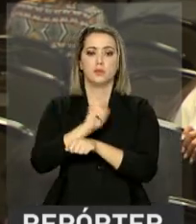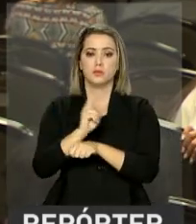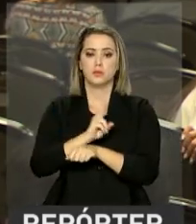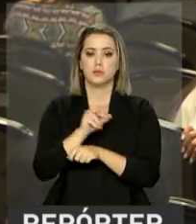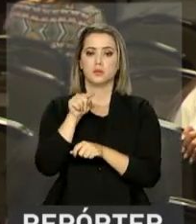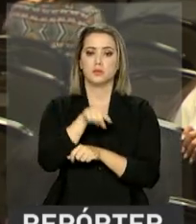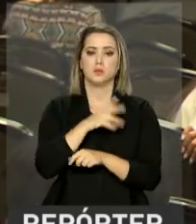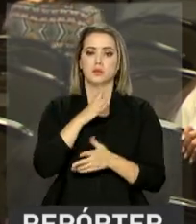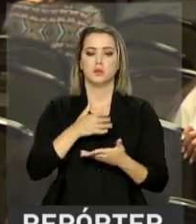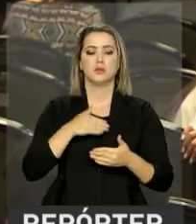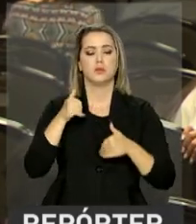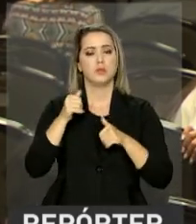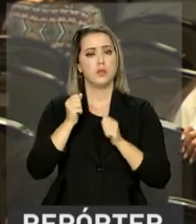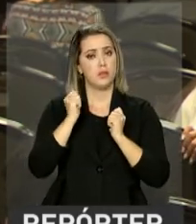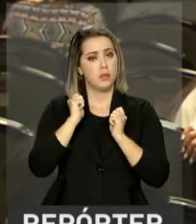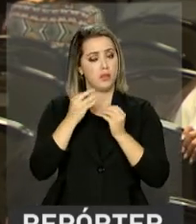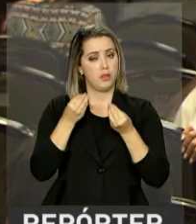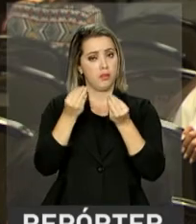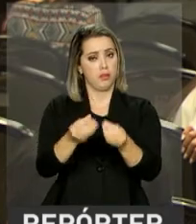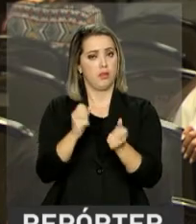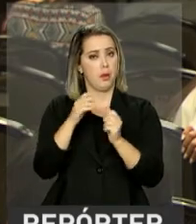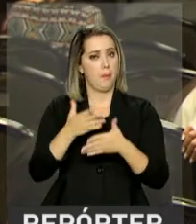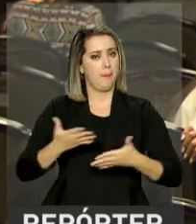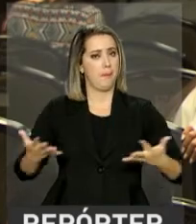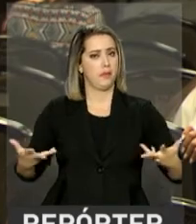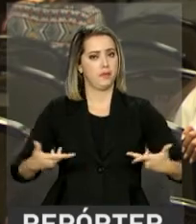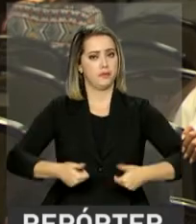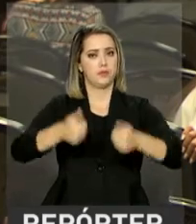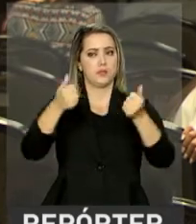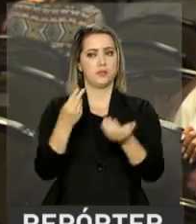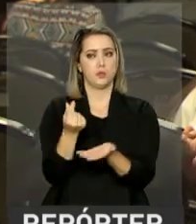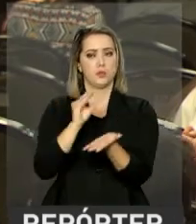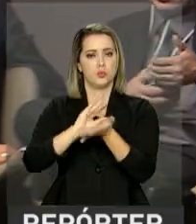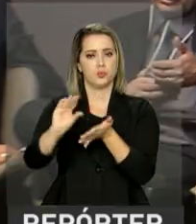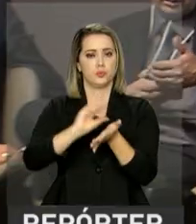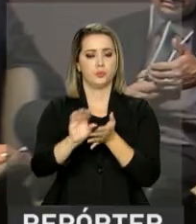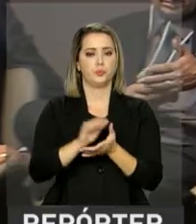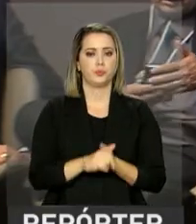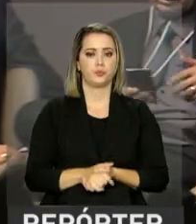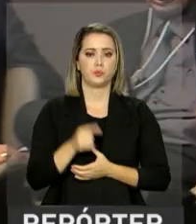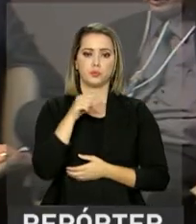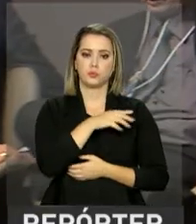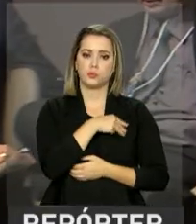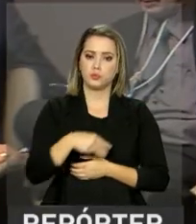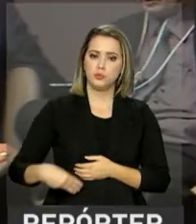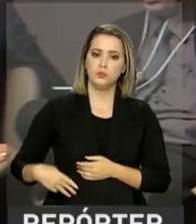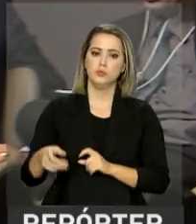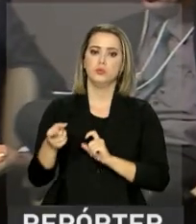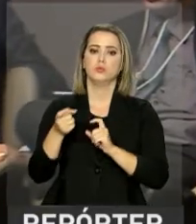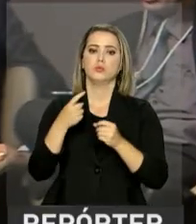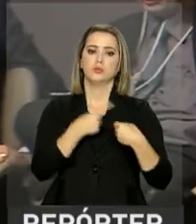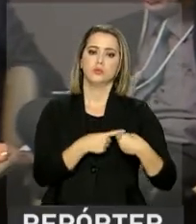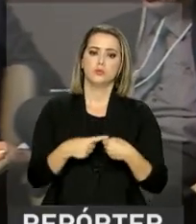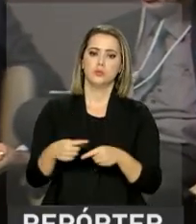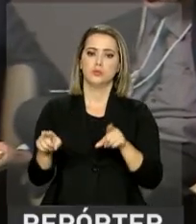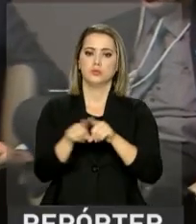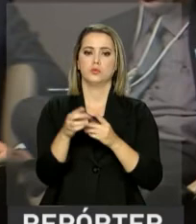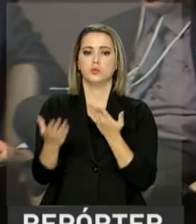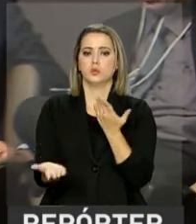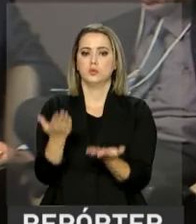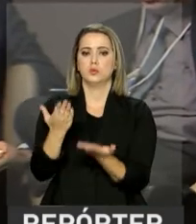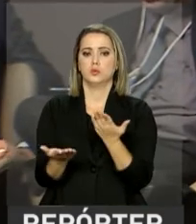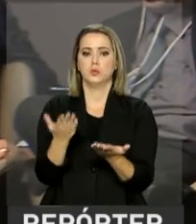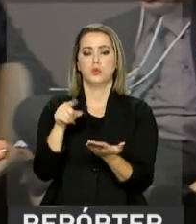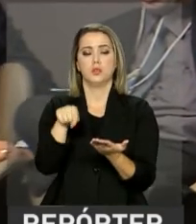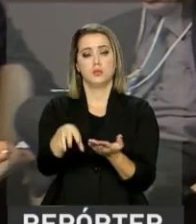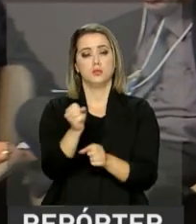e garantir mais rapidez e eficiência na destinação dos recursos. O ministro das Cidades, Bruno Araújo, também fez um balanço desse ano